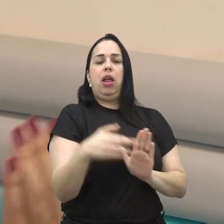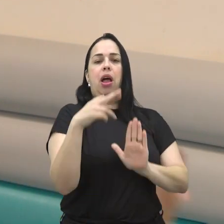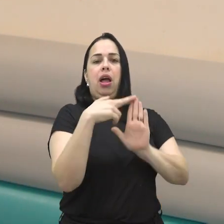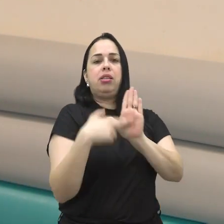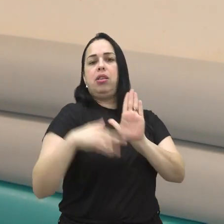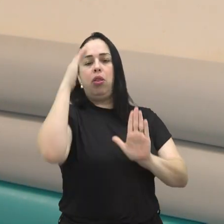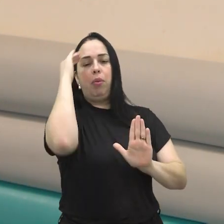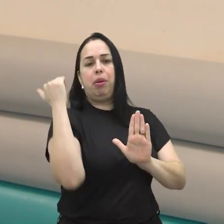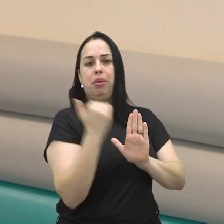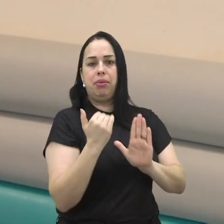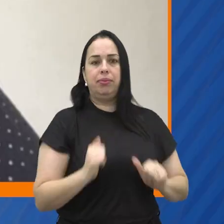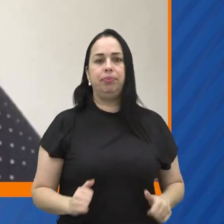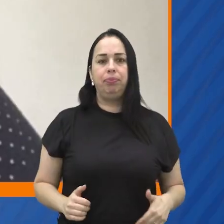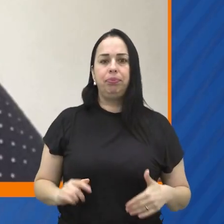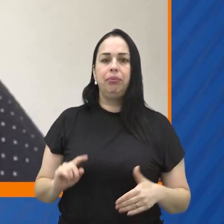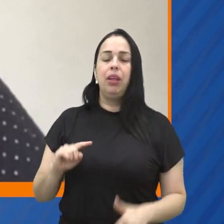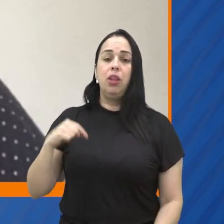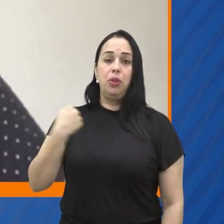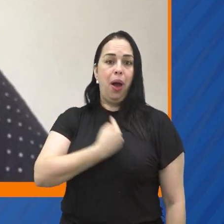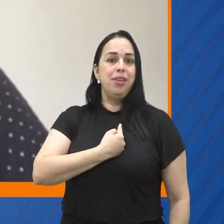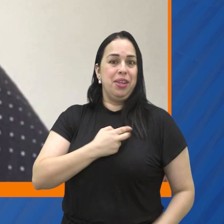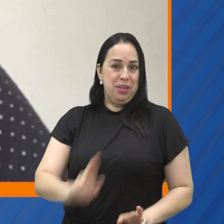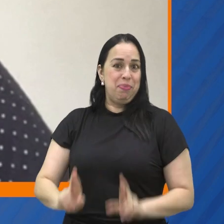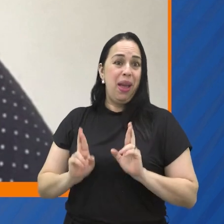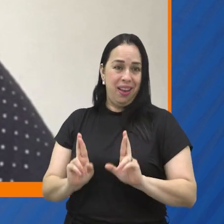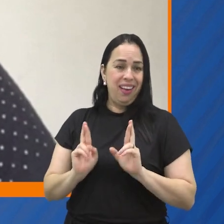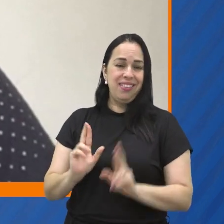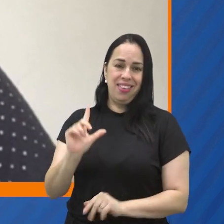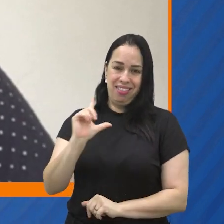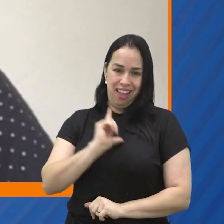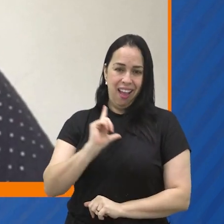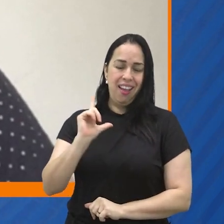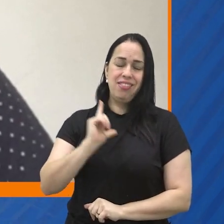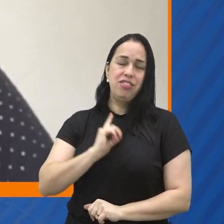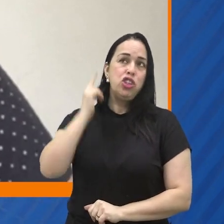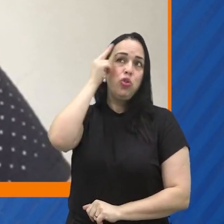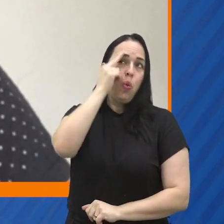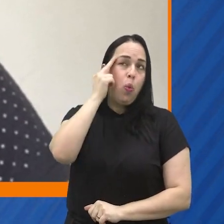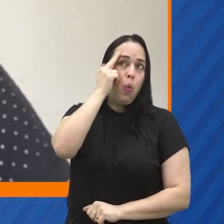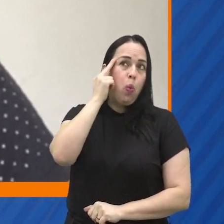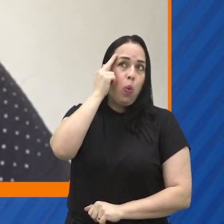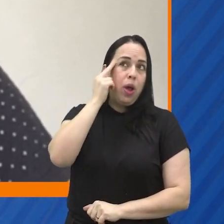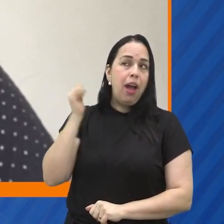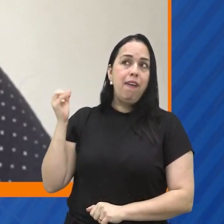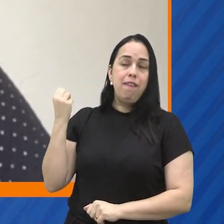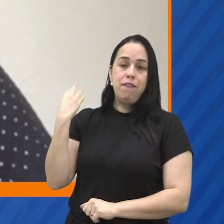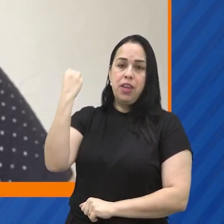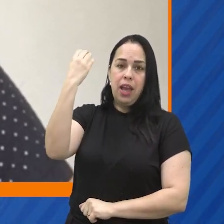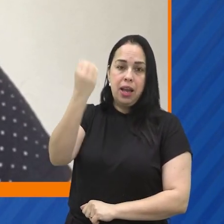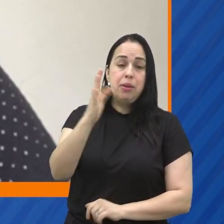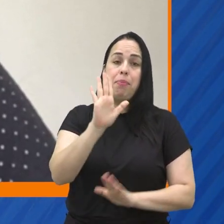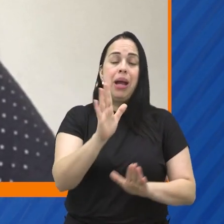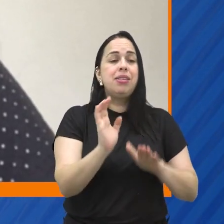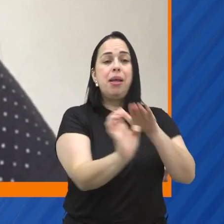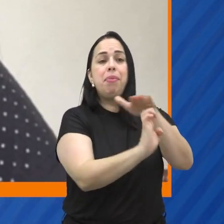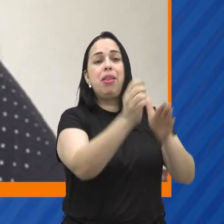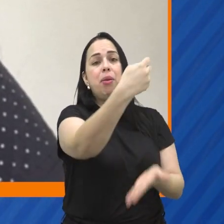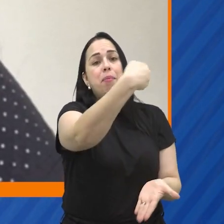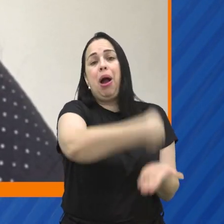um compromisso, ela está dando golpe. A gente tinha esperança, na verdade, de realizar esse sonho de novo se a gente tivesse sido reembolsado pela empresa, né?